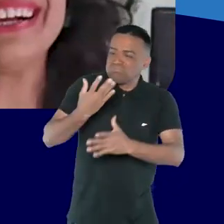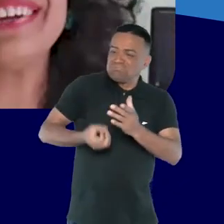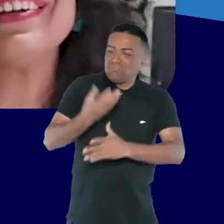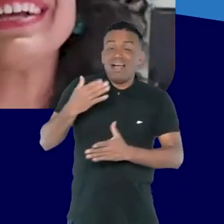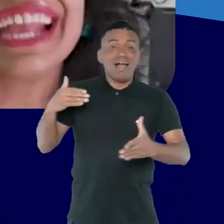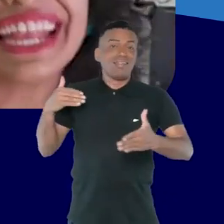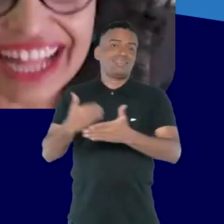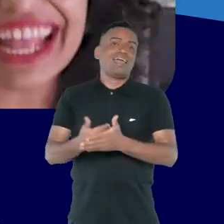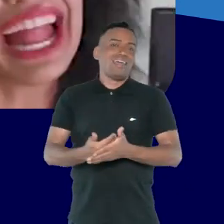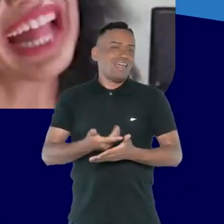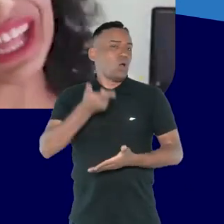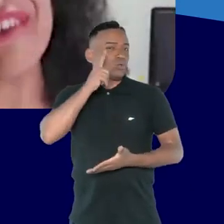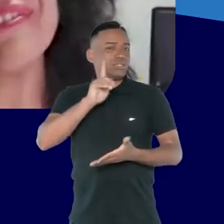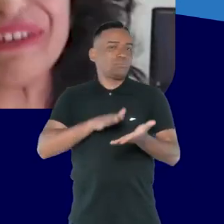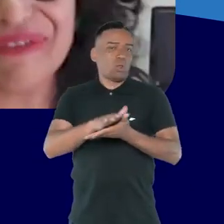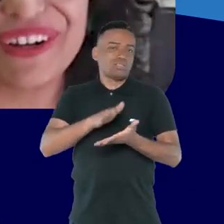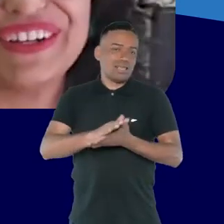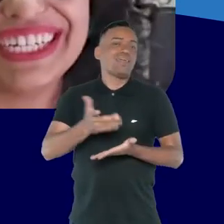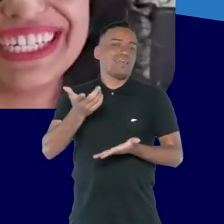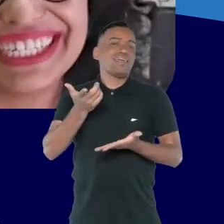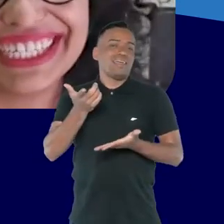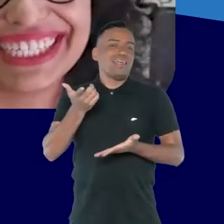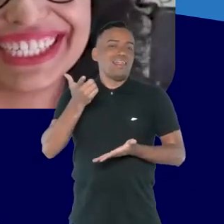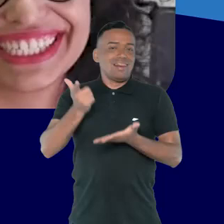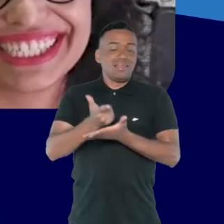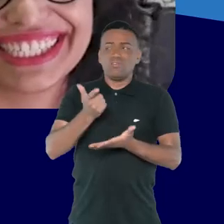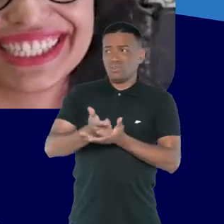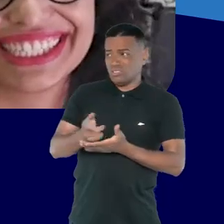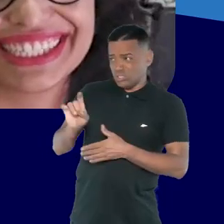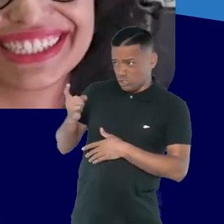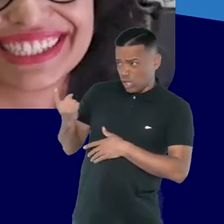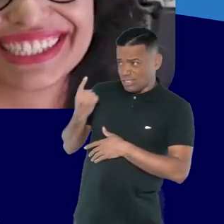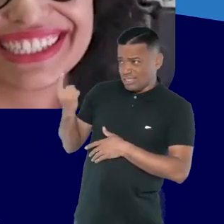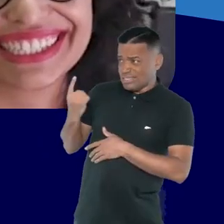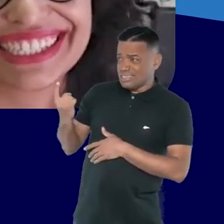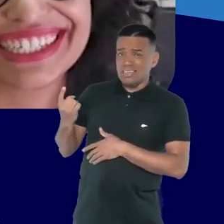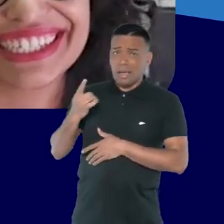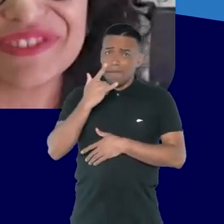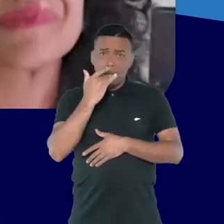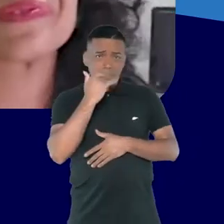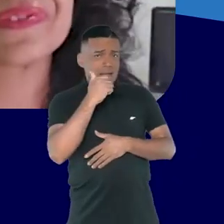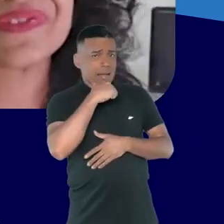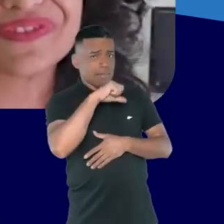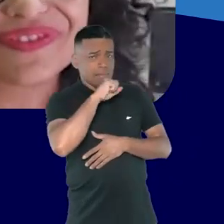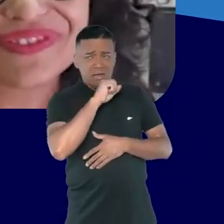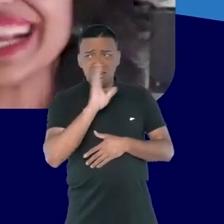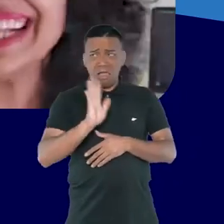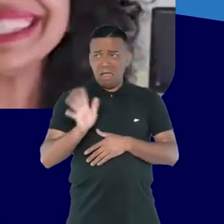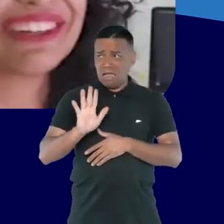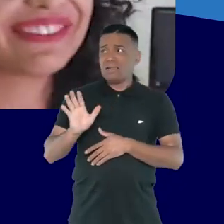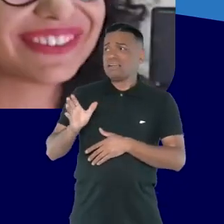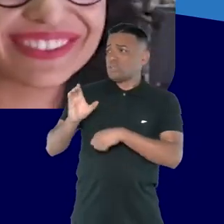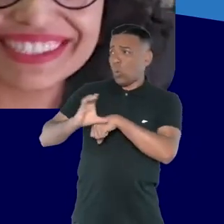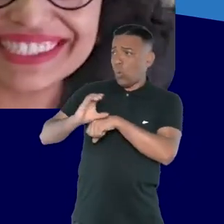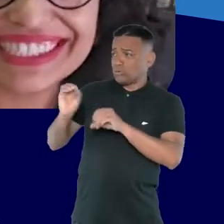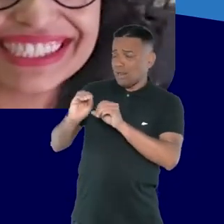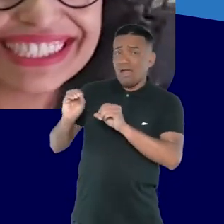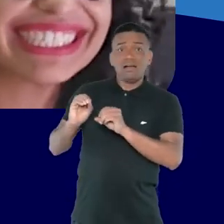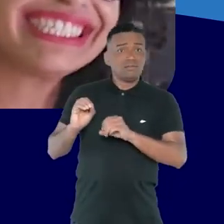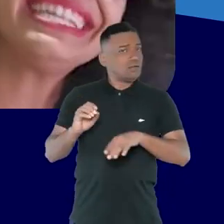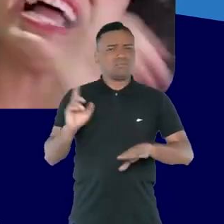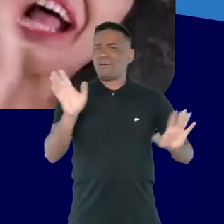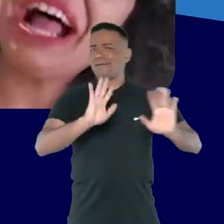fui criando e até dar o livro. E isso sozinha, sem falar para seus pais ou fazer um